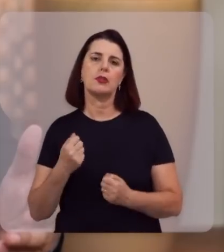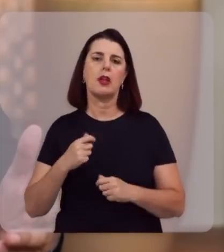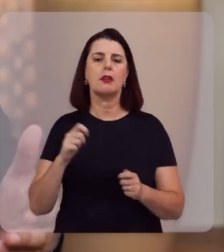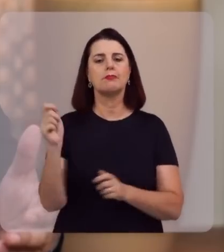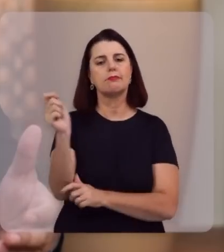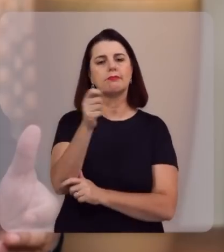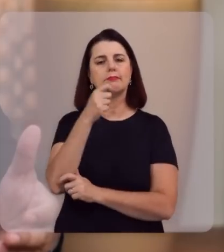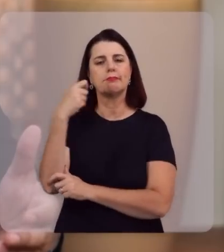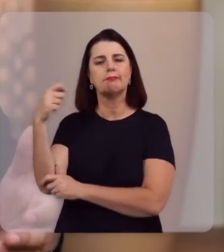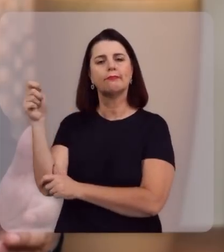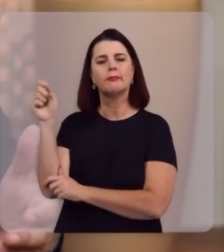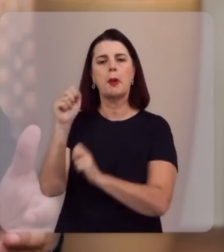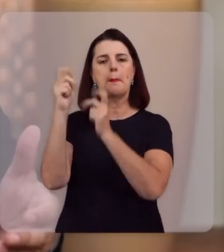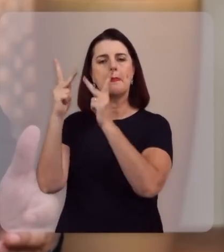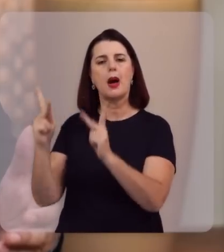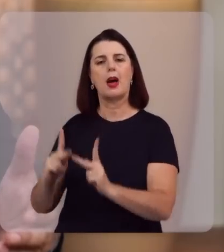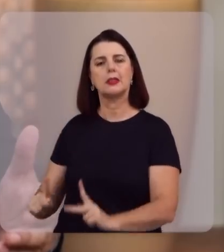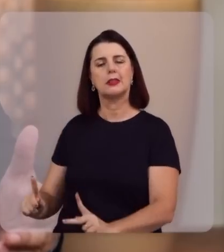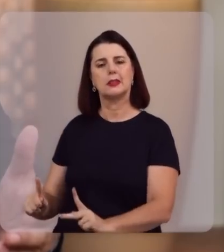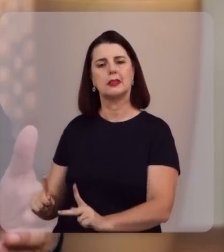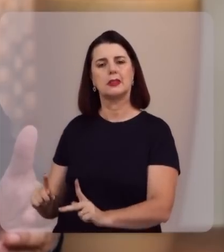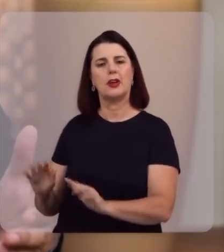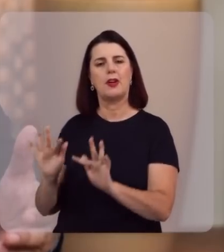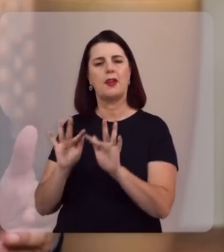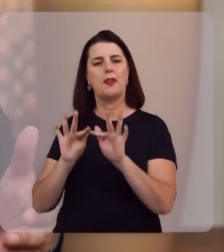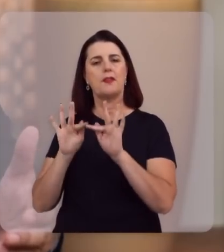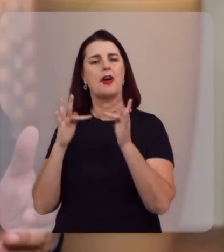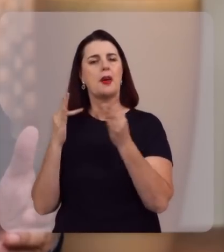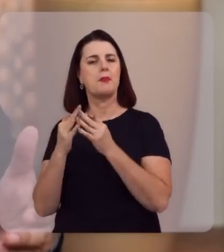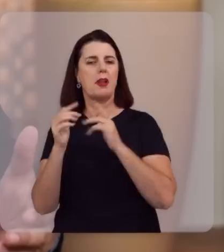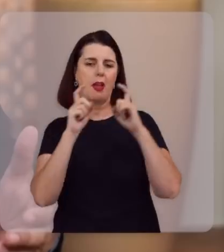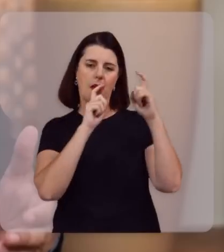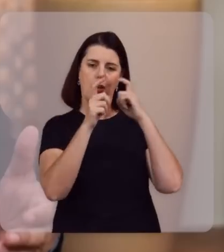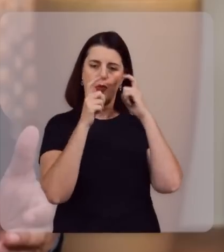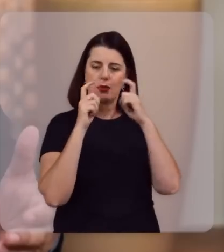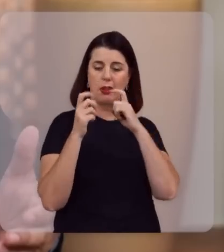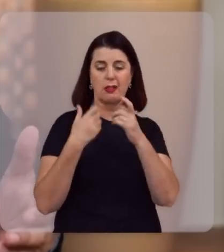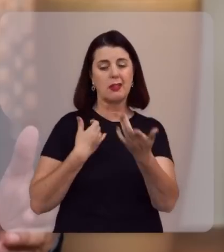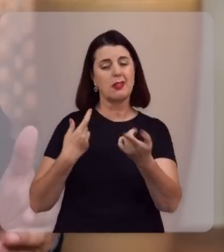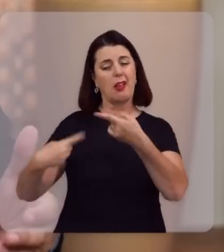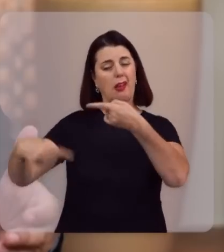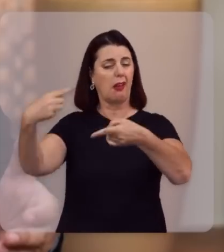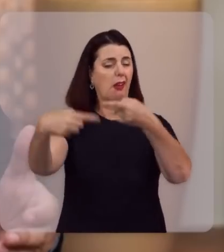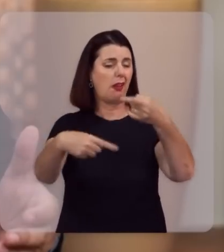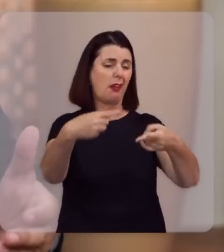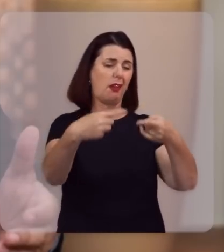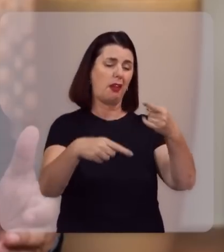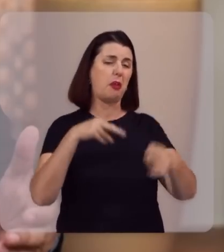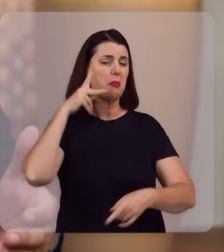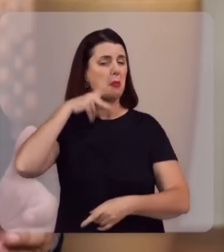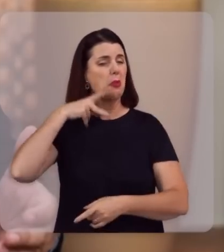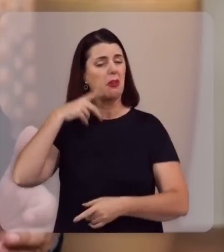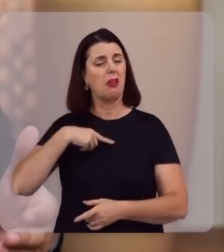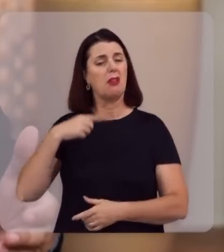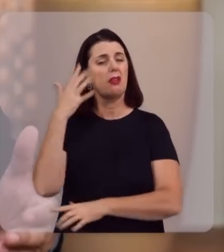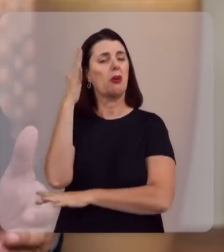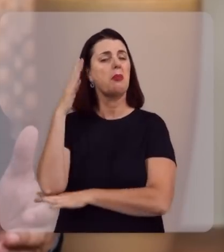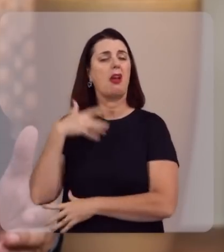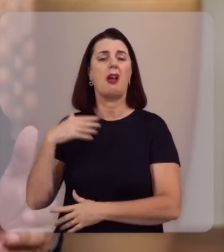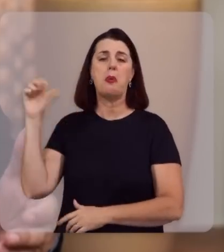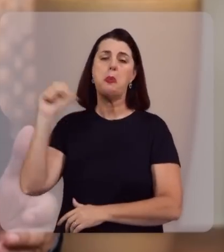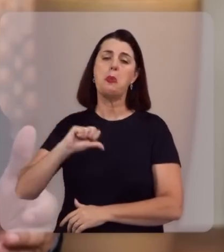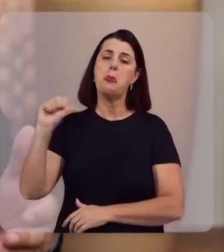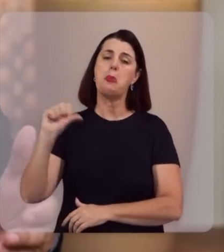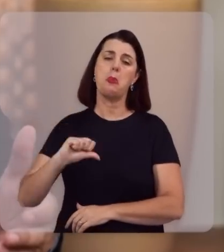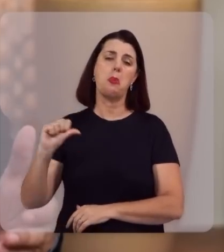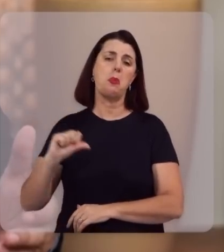seja levantada a bandeira da paz. A família vai estar reunida. Se vocês ficarem discutindo política, o ambiente vai ser ruim, vai